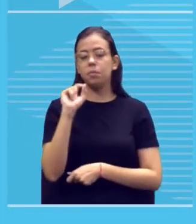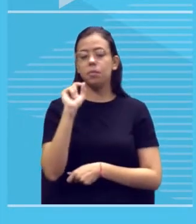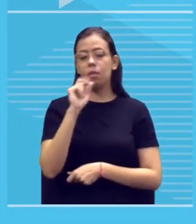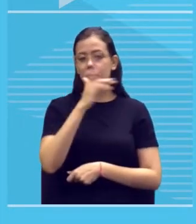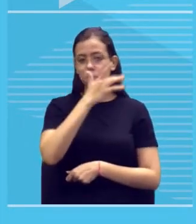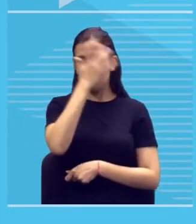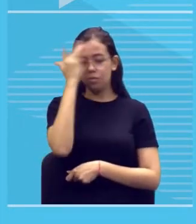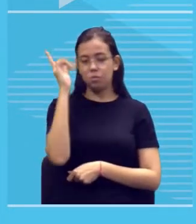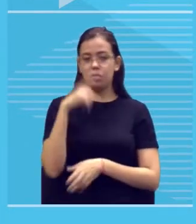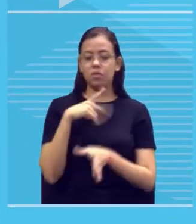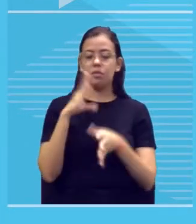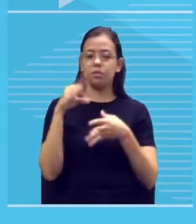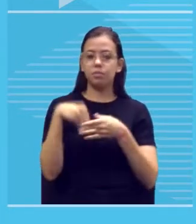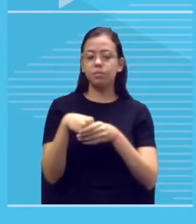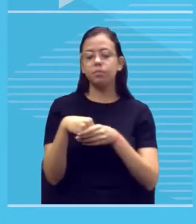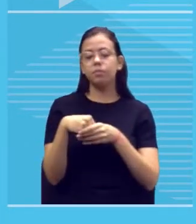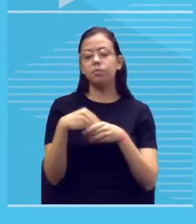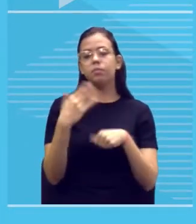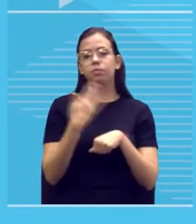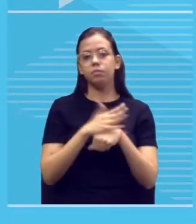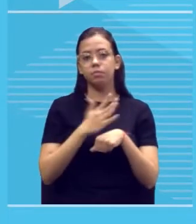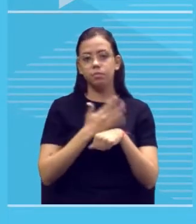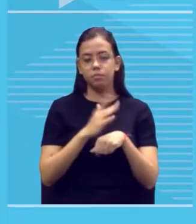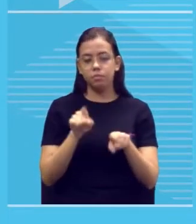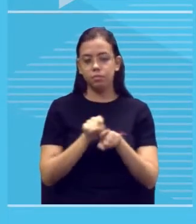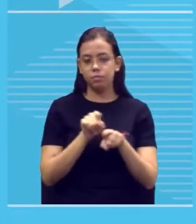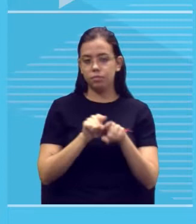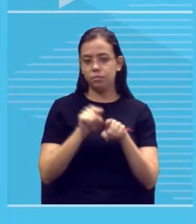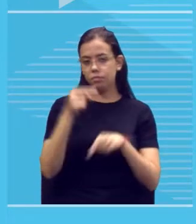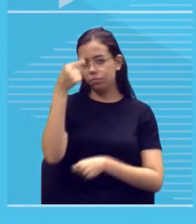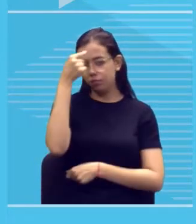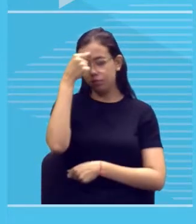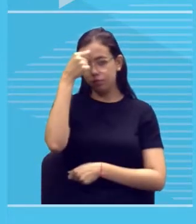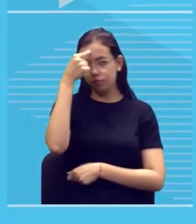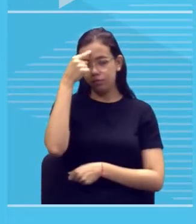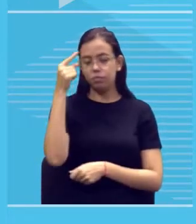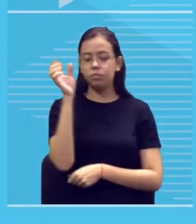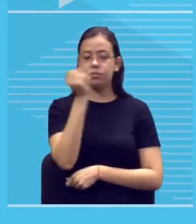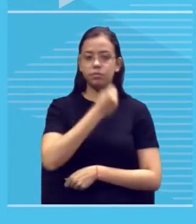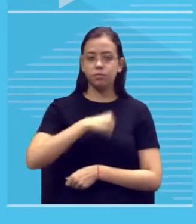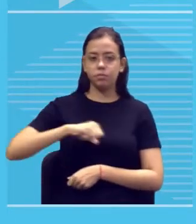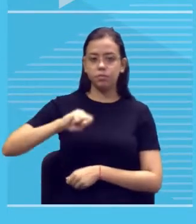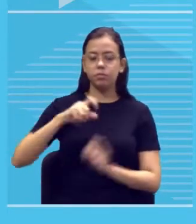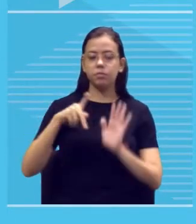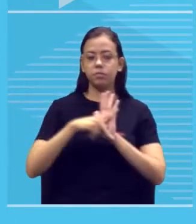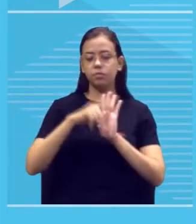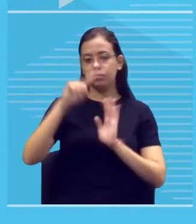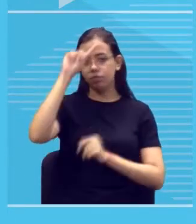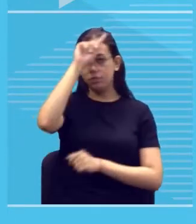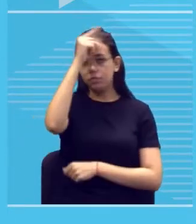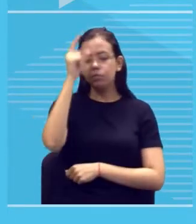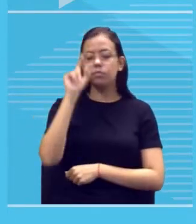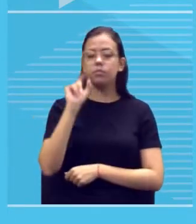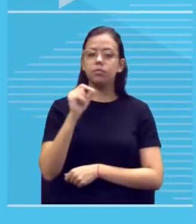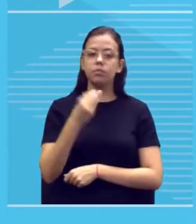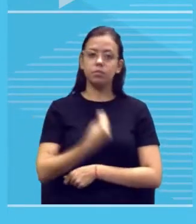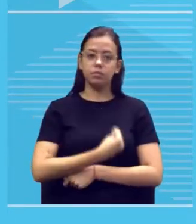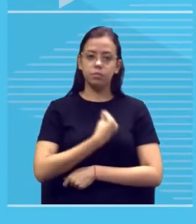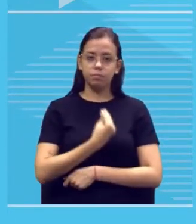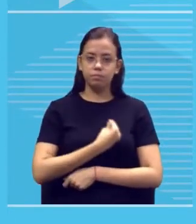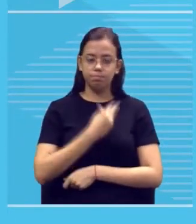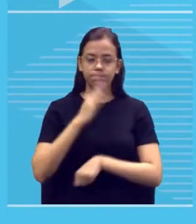dentro das suas atividades dos seus pensamentos da Defesa das suas ideais uma vida de